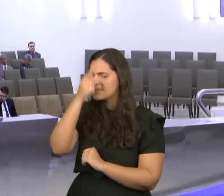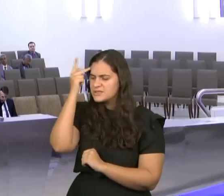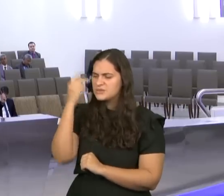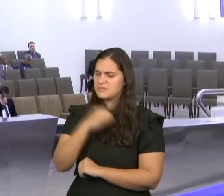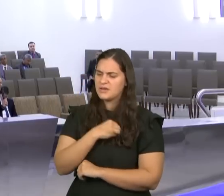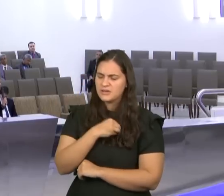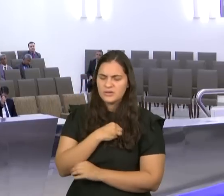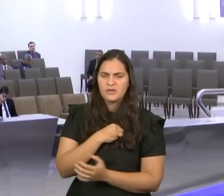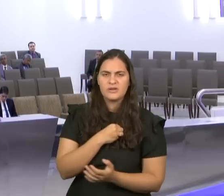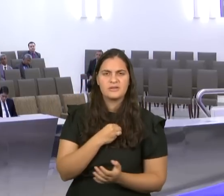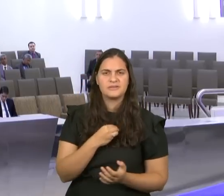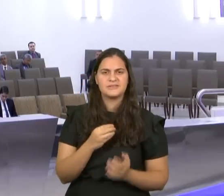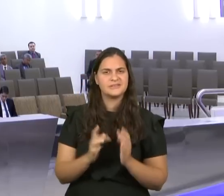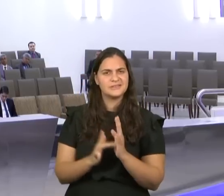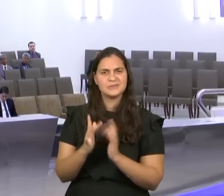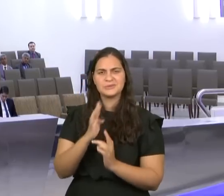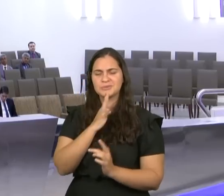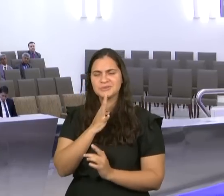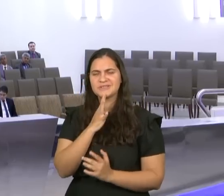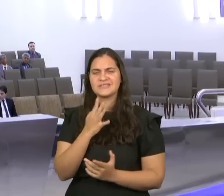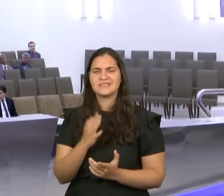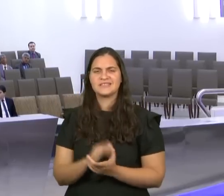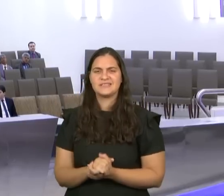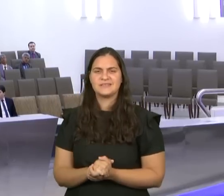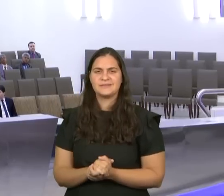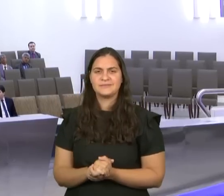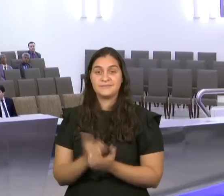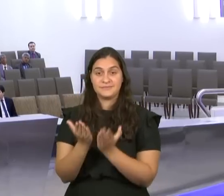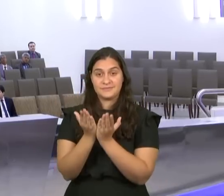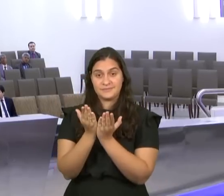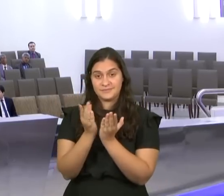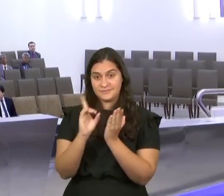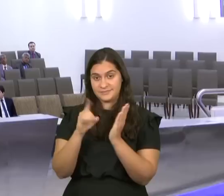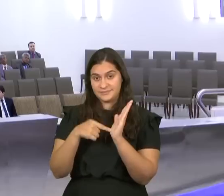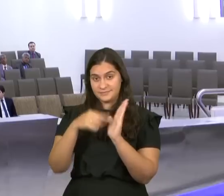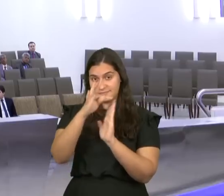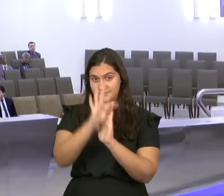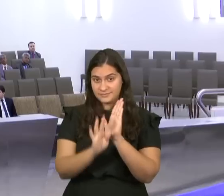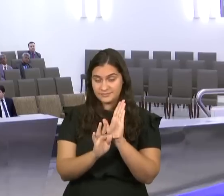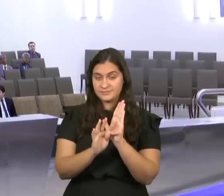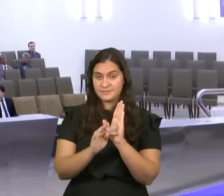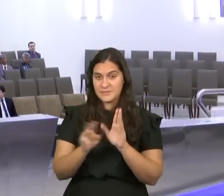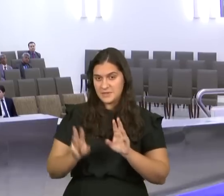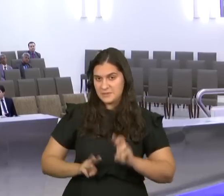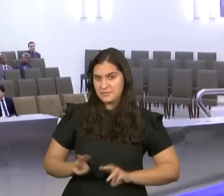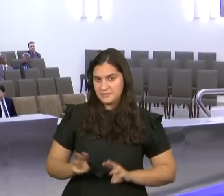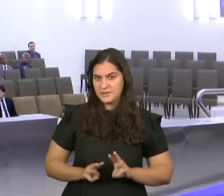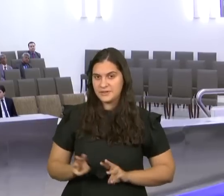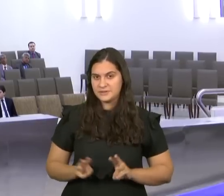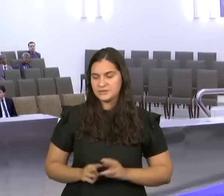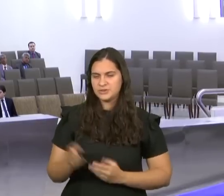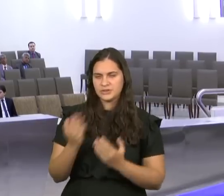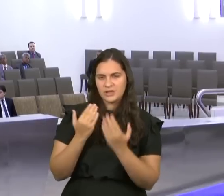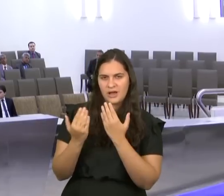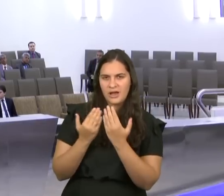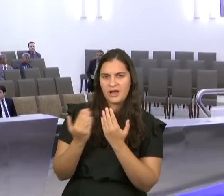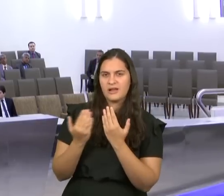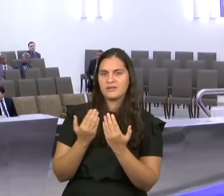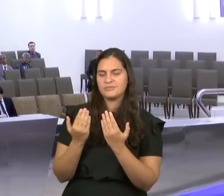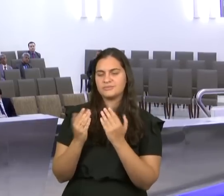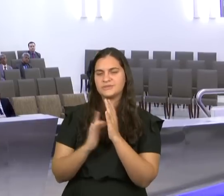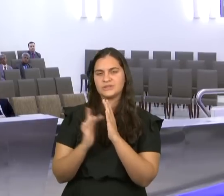ele conhecia aqui no texto que Lemos em Marcos no diálogo de Jesus com Jovem Rico